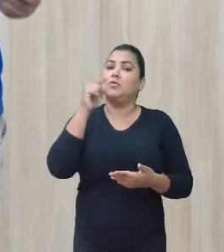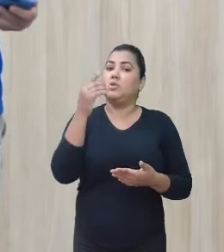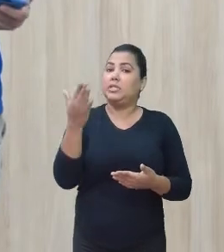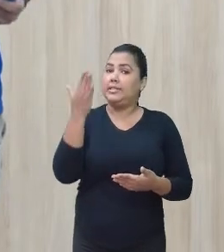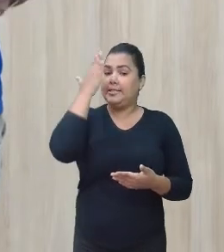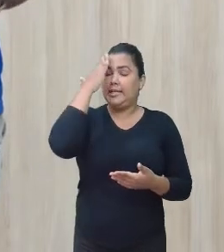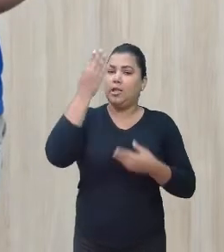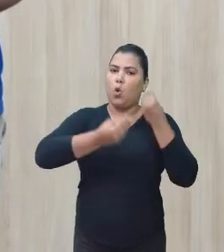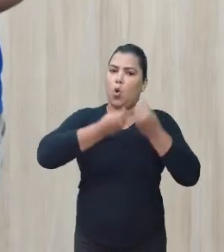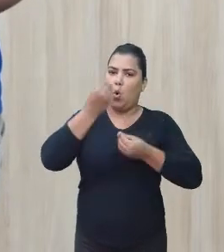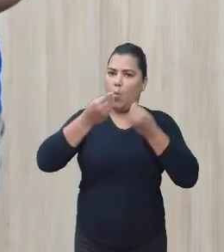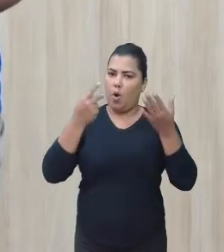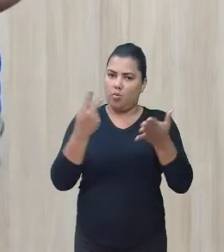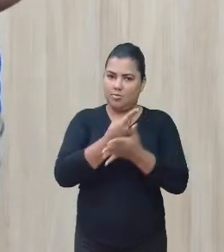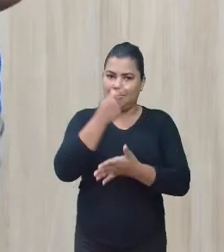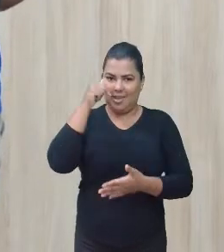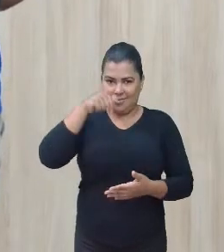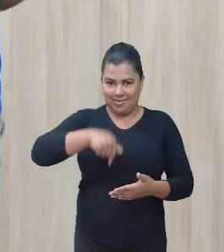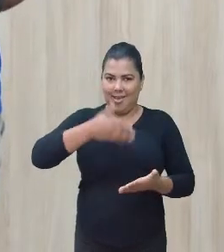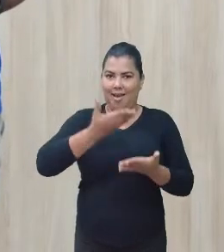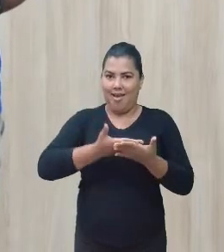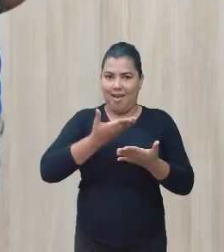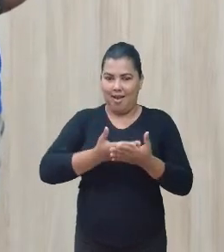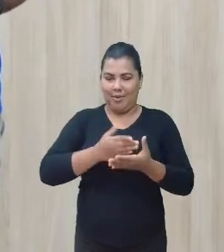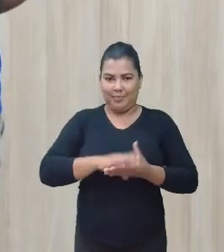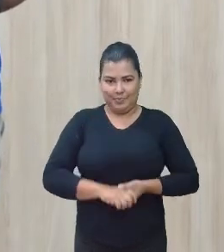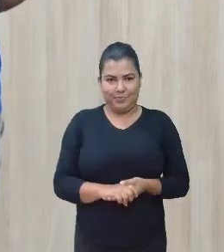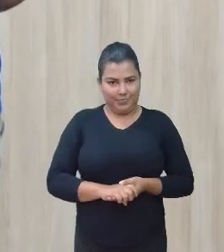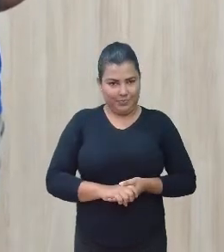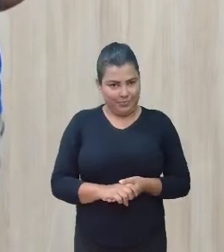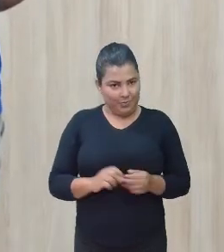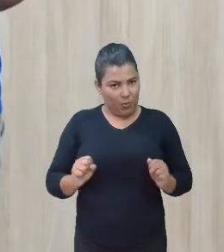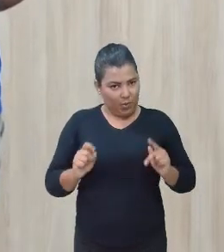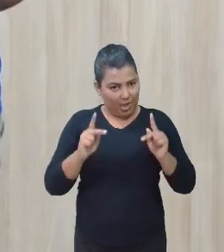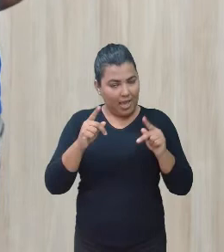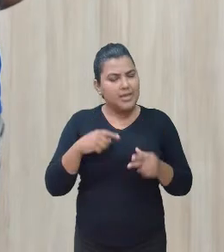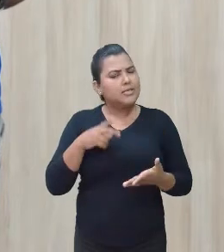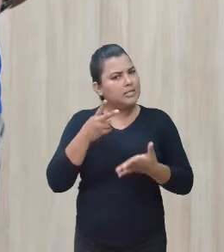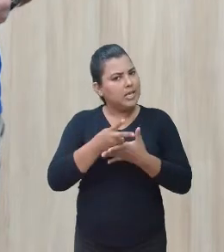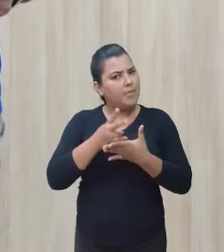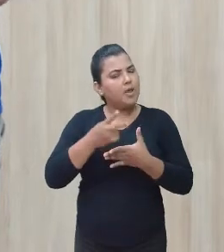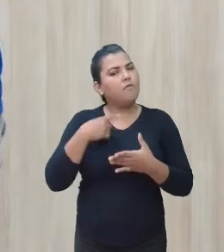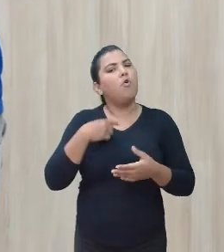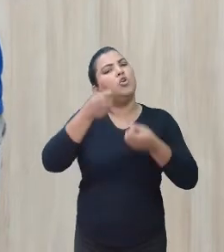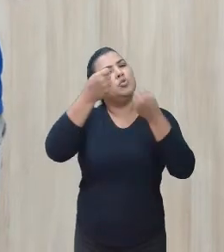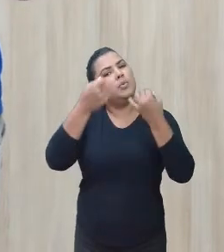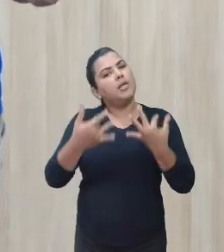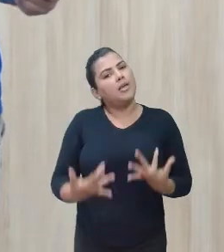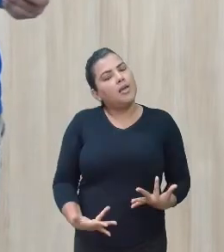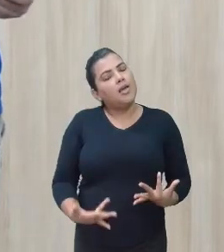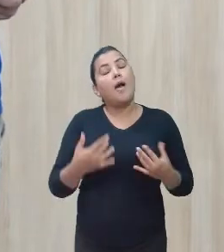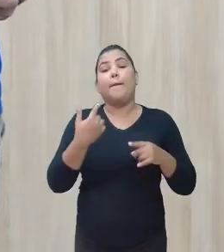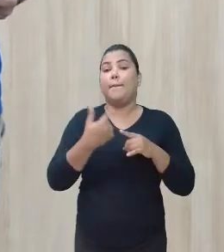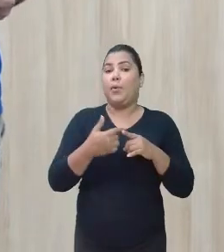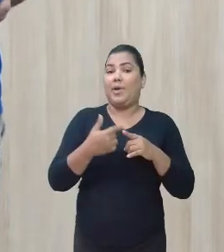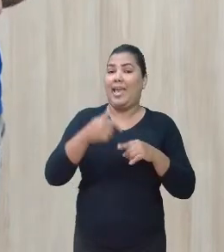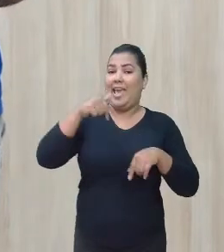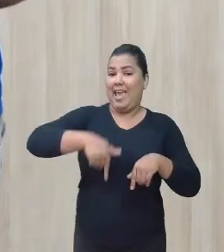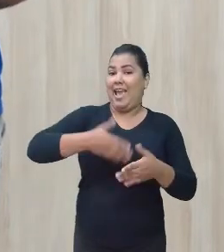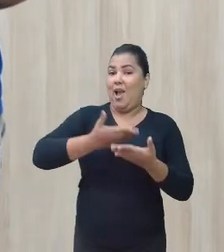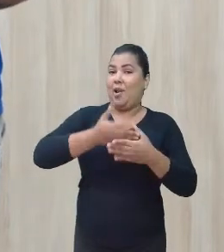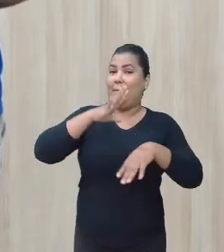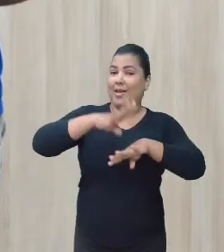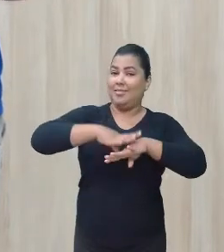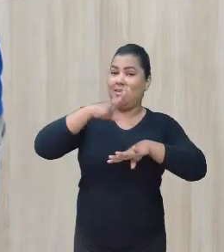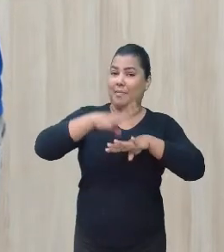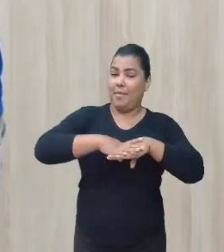de como é o formato dessa aula. E eu vou chamar a atenção em diversos momentos da aula, porque por ser uma aula de matemática, a gente vai